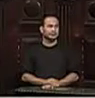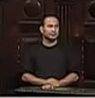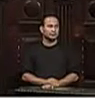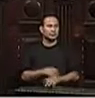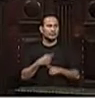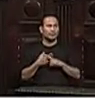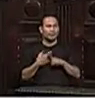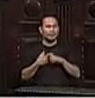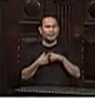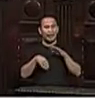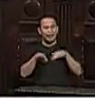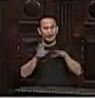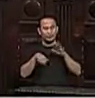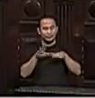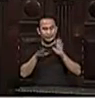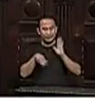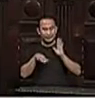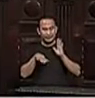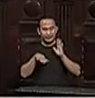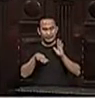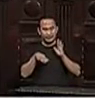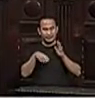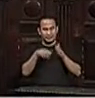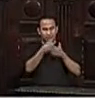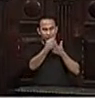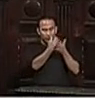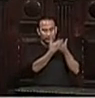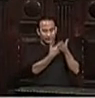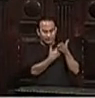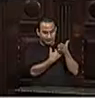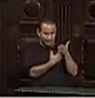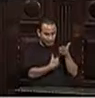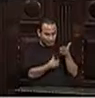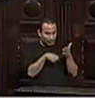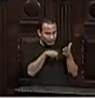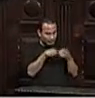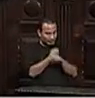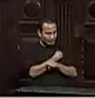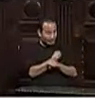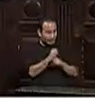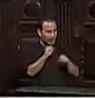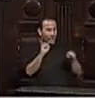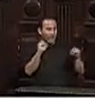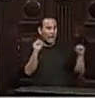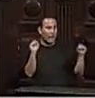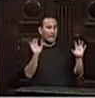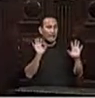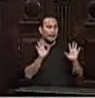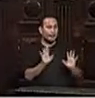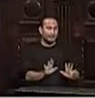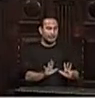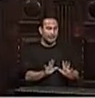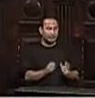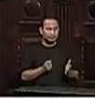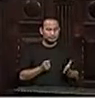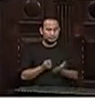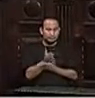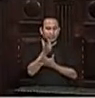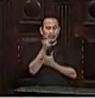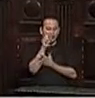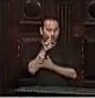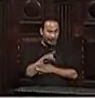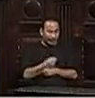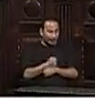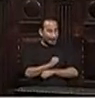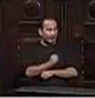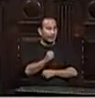Porque muitas vezes o orçamento é farto e o desperdício é muito